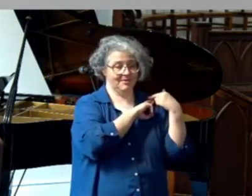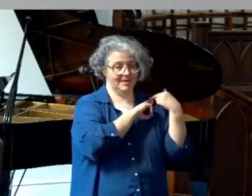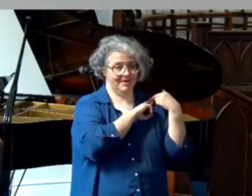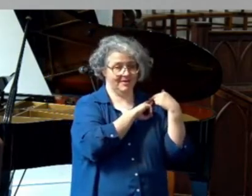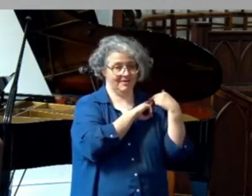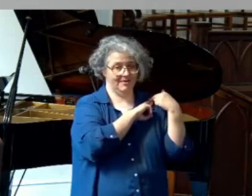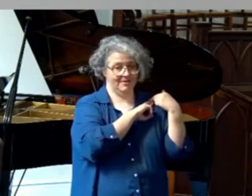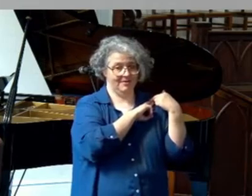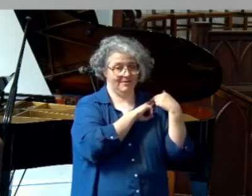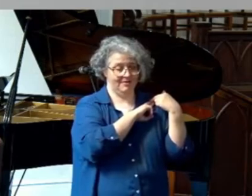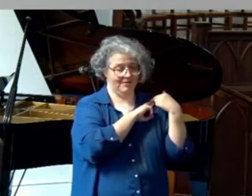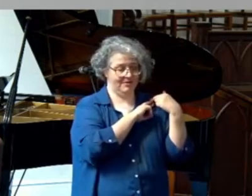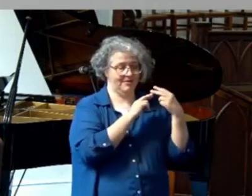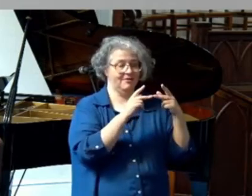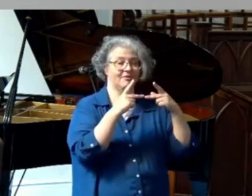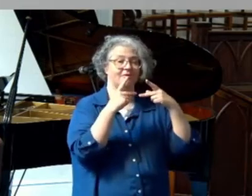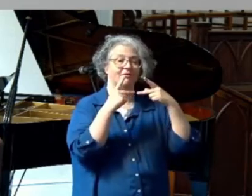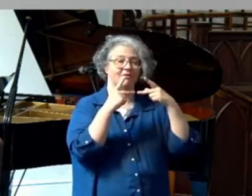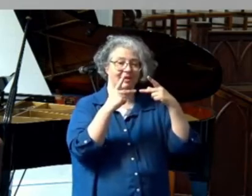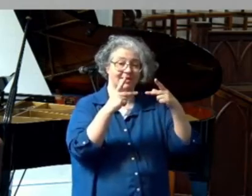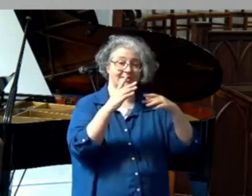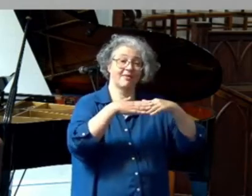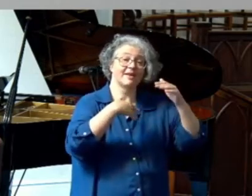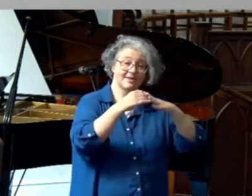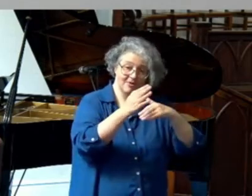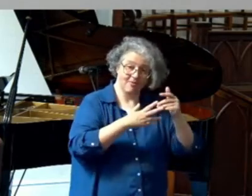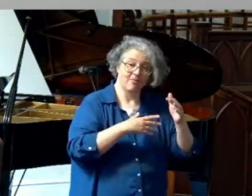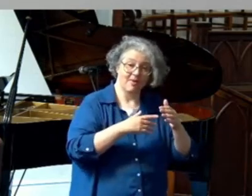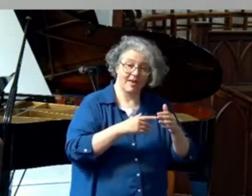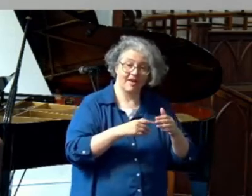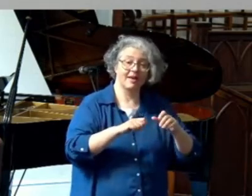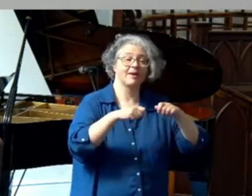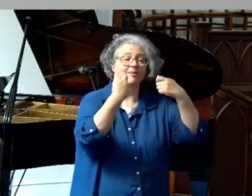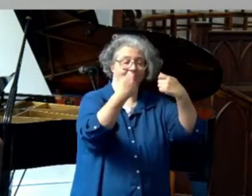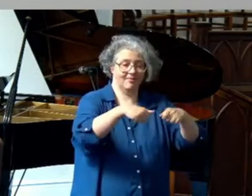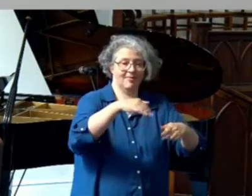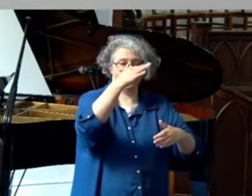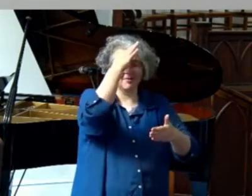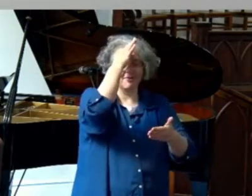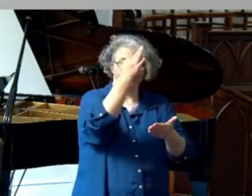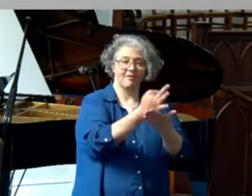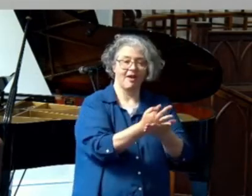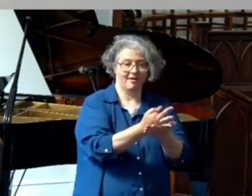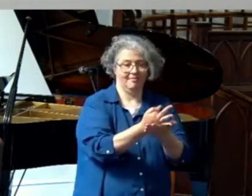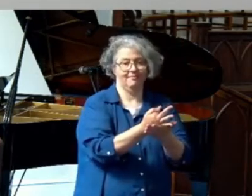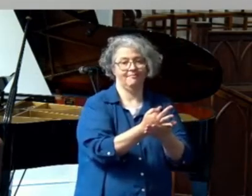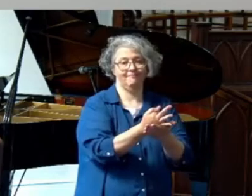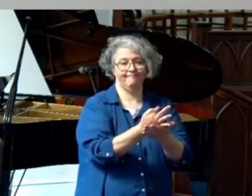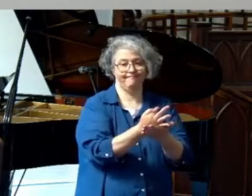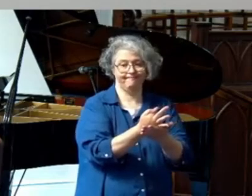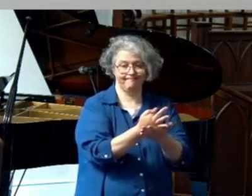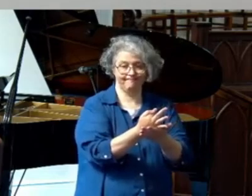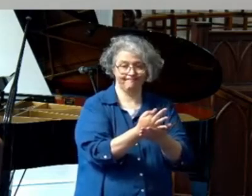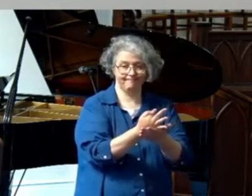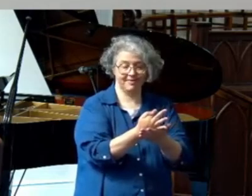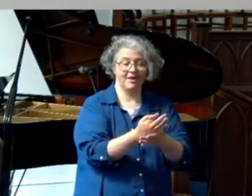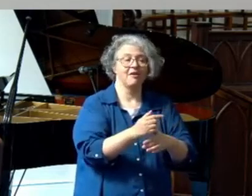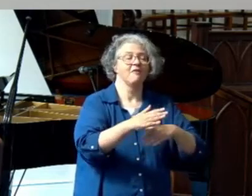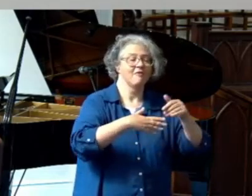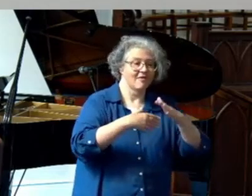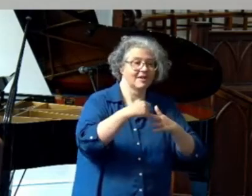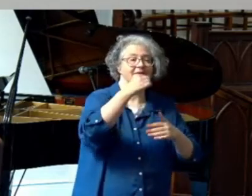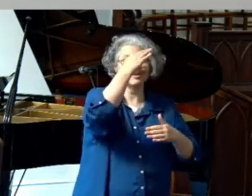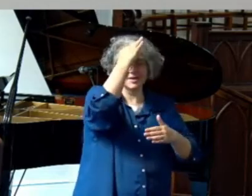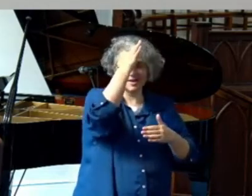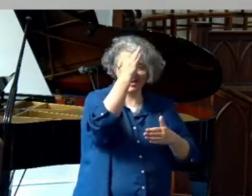é uma evidência de fé. Veja, não só o saber que se deve fazer o bem, o fazer o